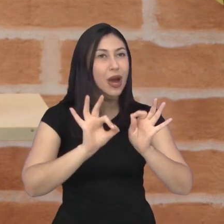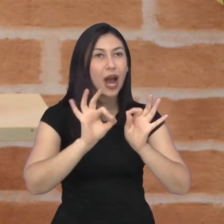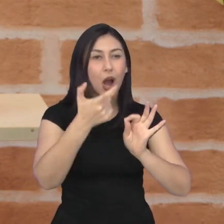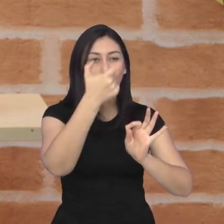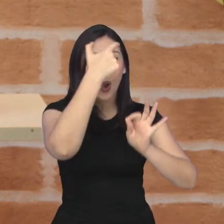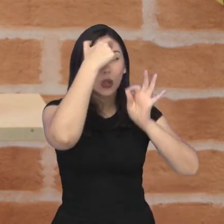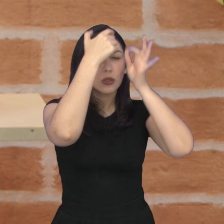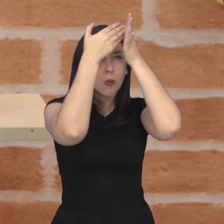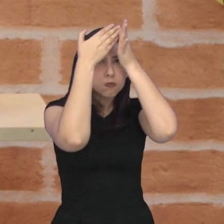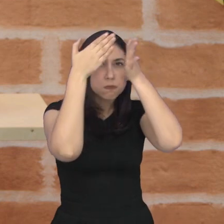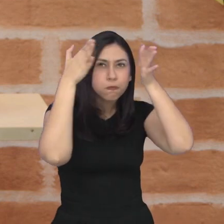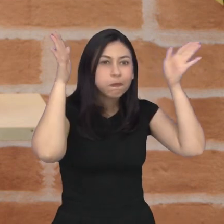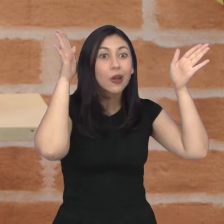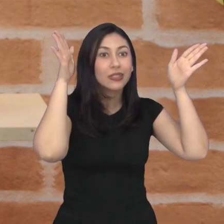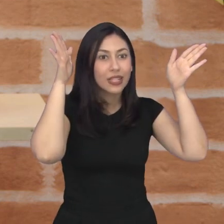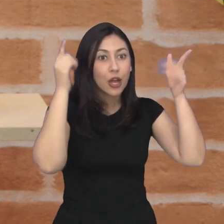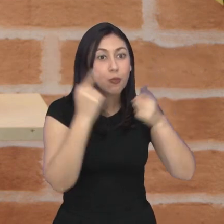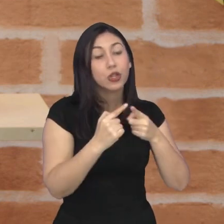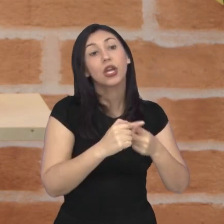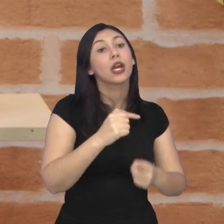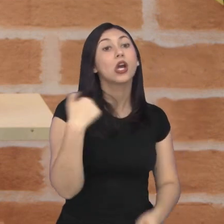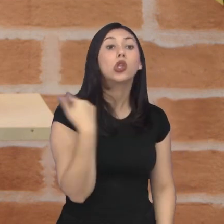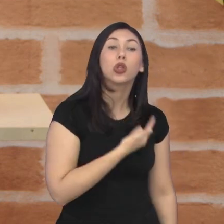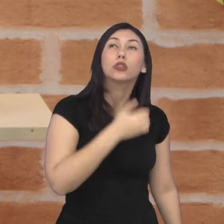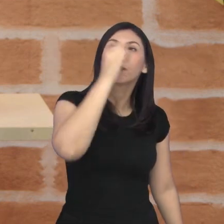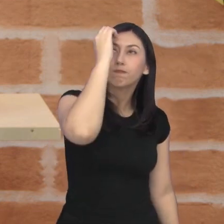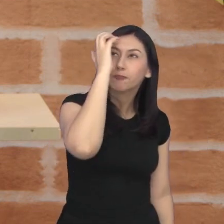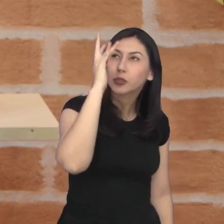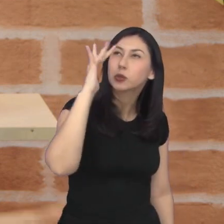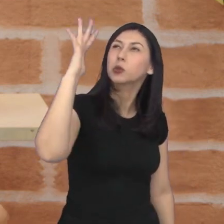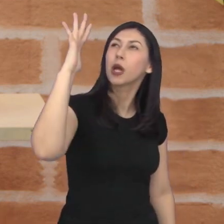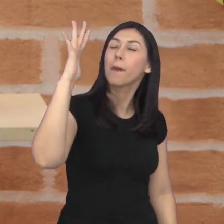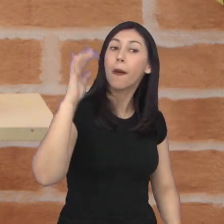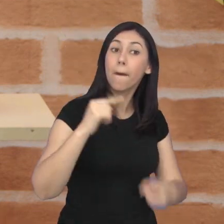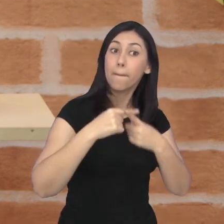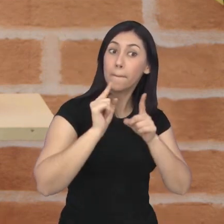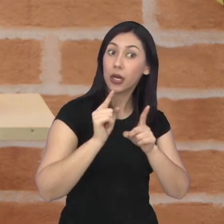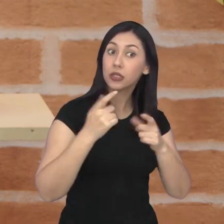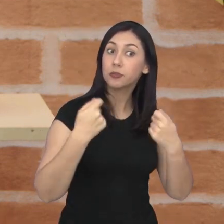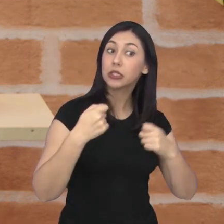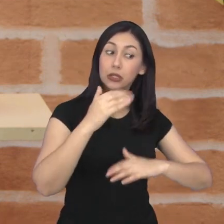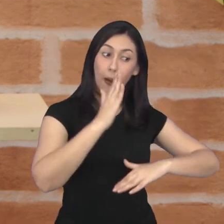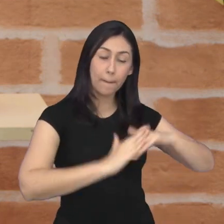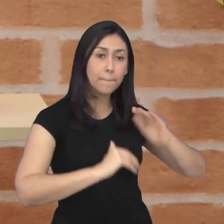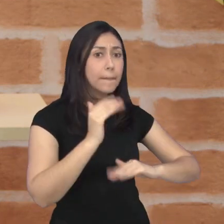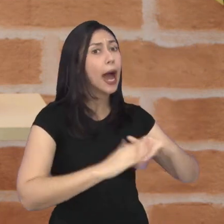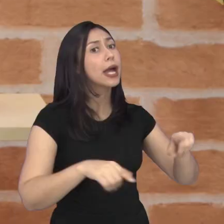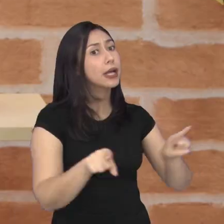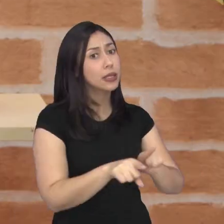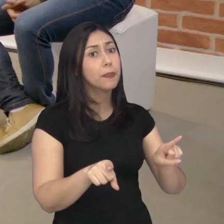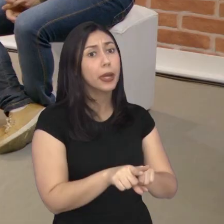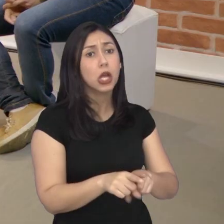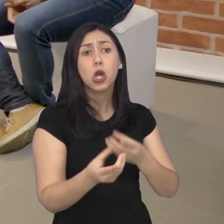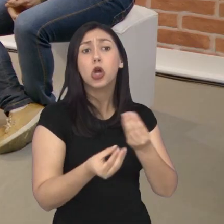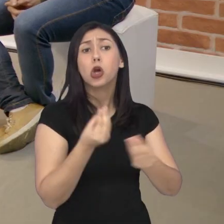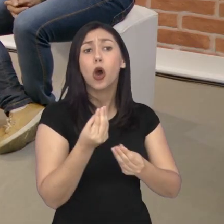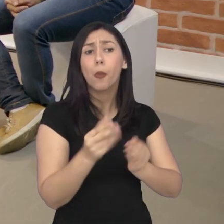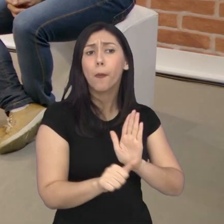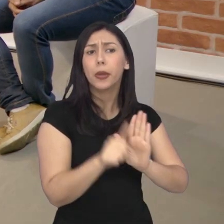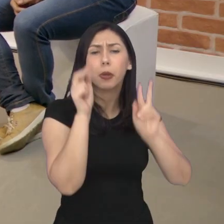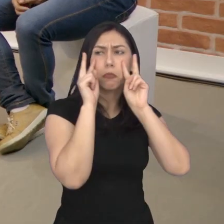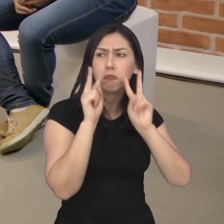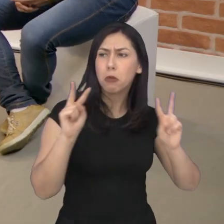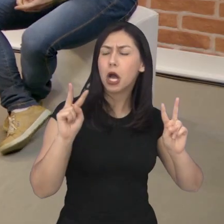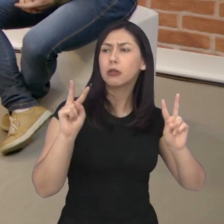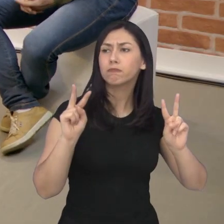consciência. Os nossos sonhos, eles são guiados por sonhos, né, mas para a gente colocar em prática, a gente tem que desenhar eles, visualizar É